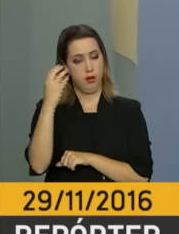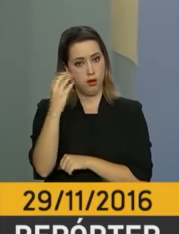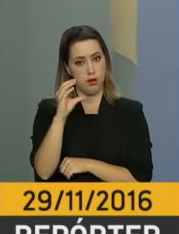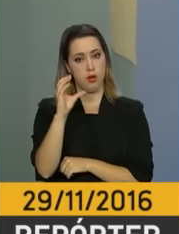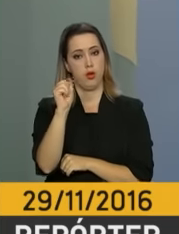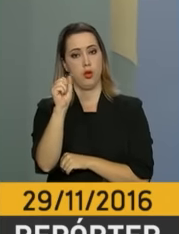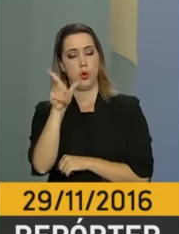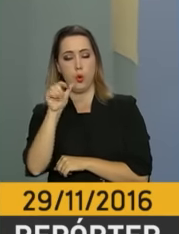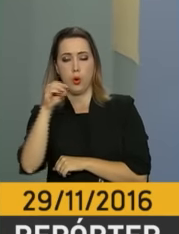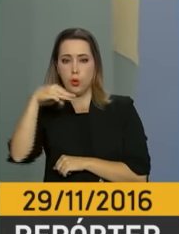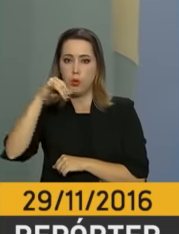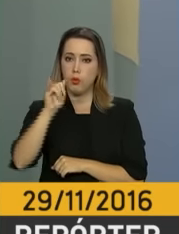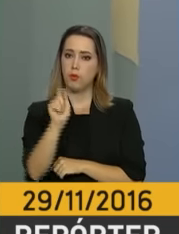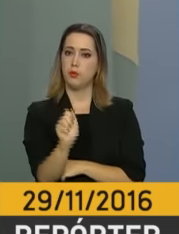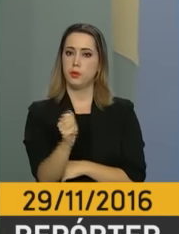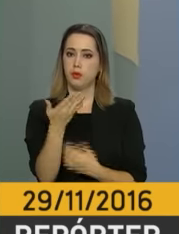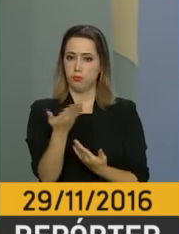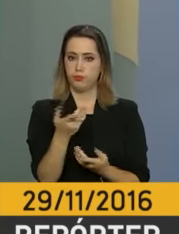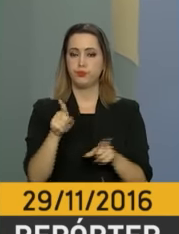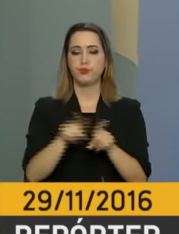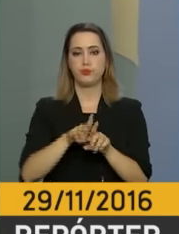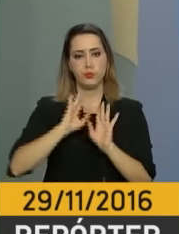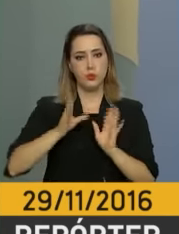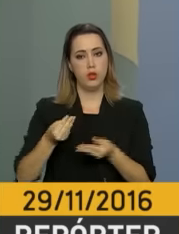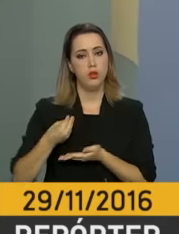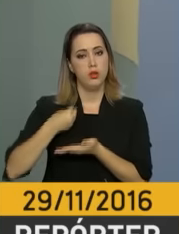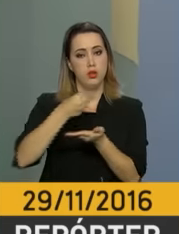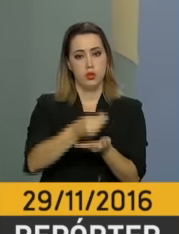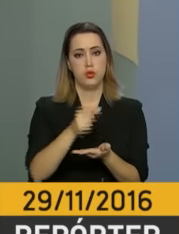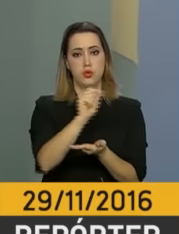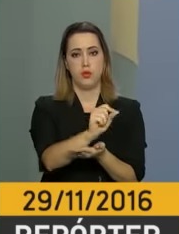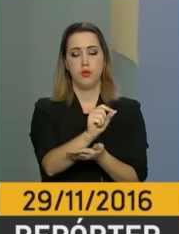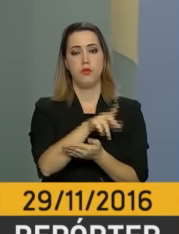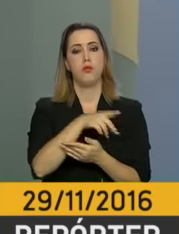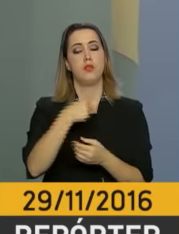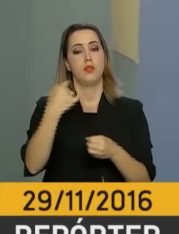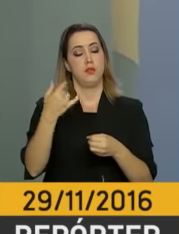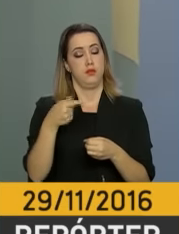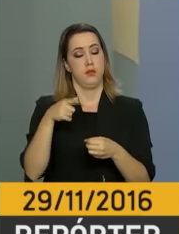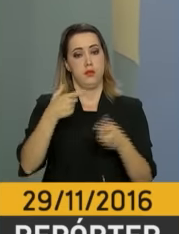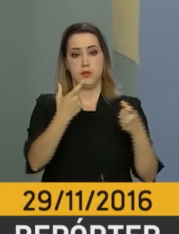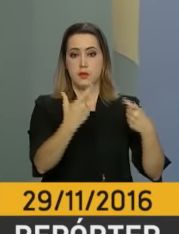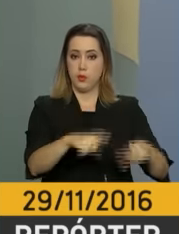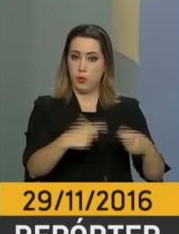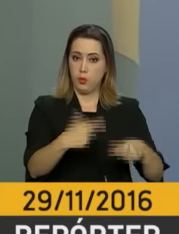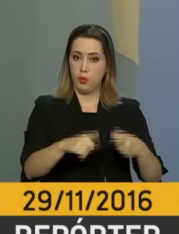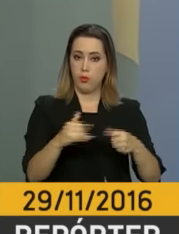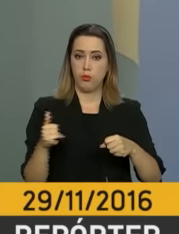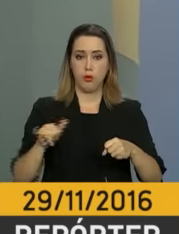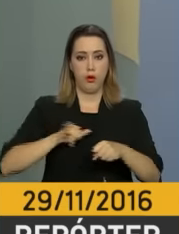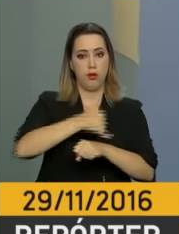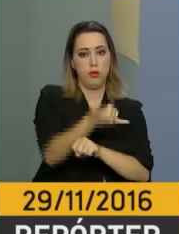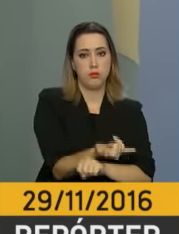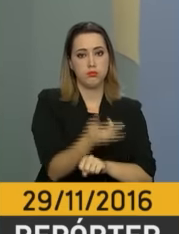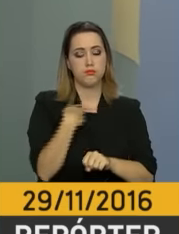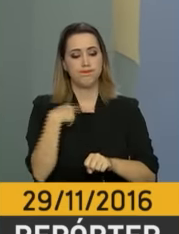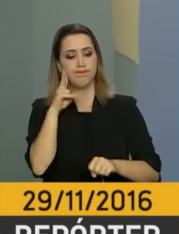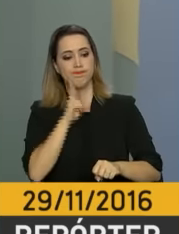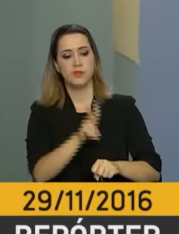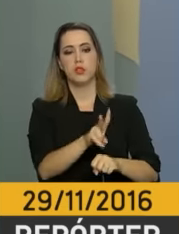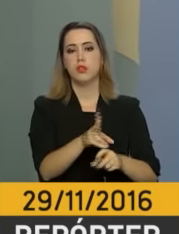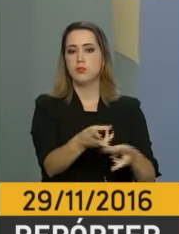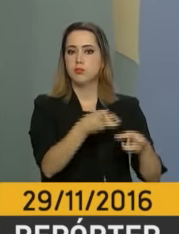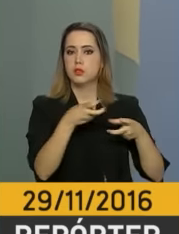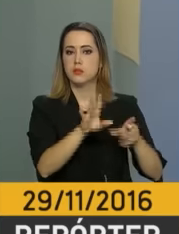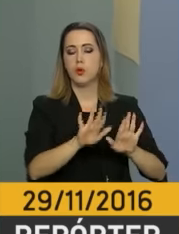necessárias. O governo da Colômbia já deslocou para Medellín uma equipe de especialistas para ajudar na identificação dos